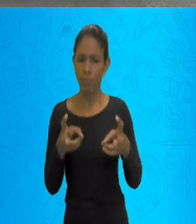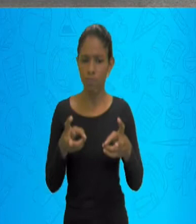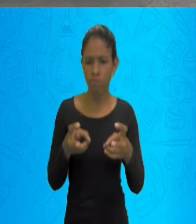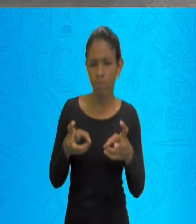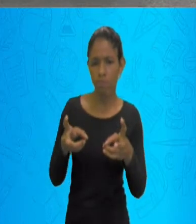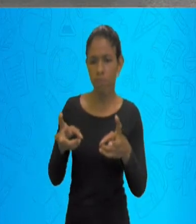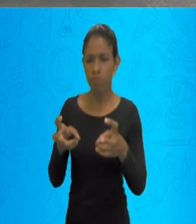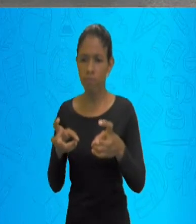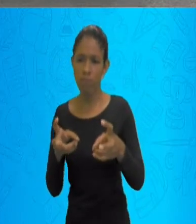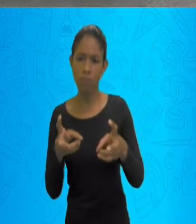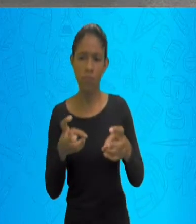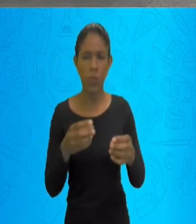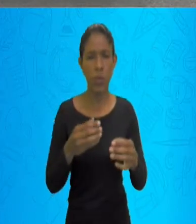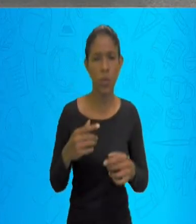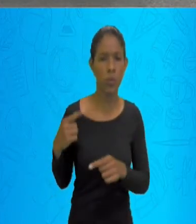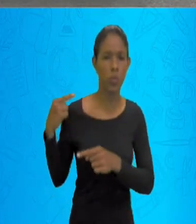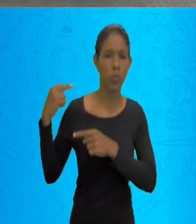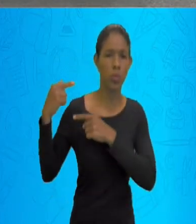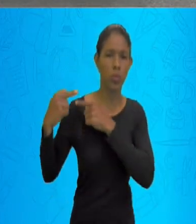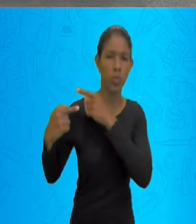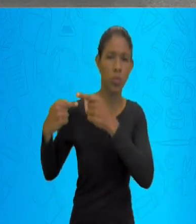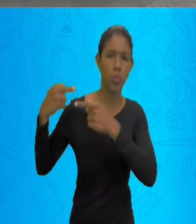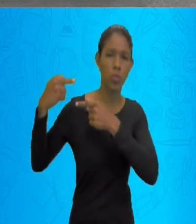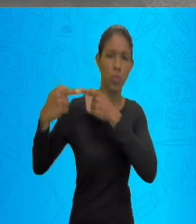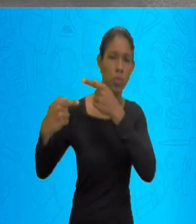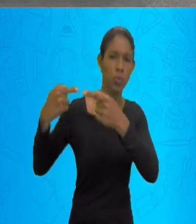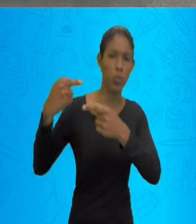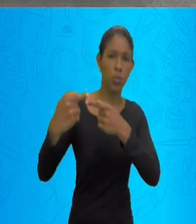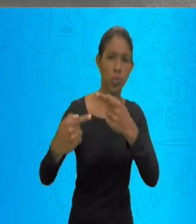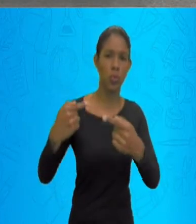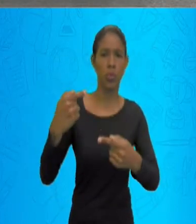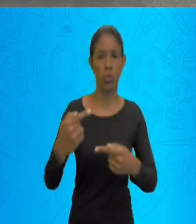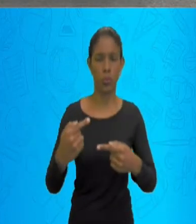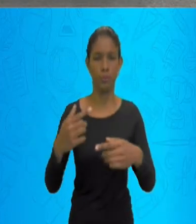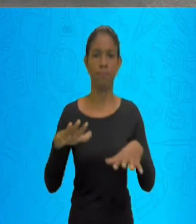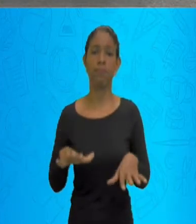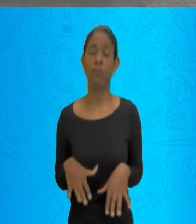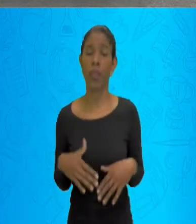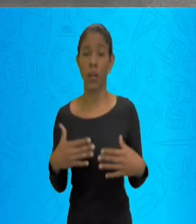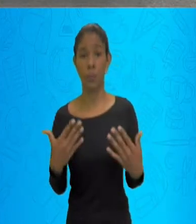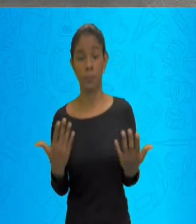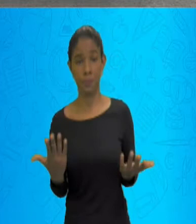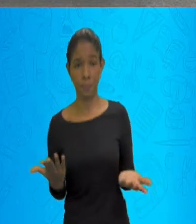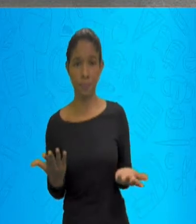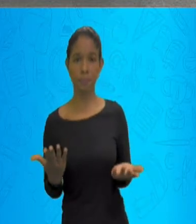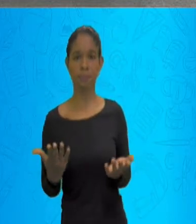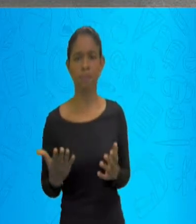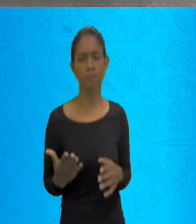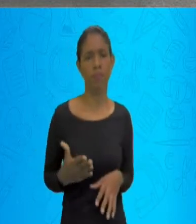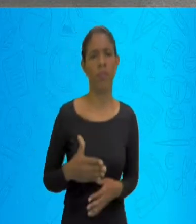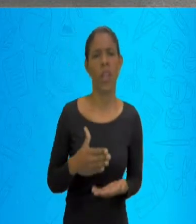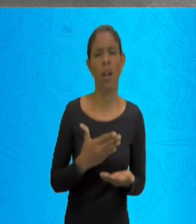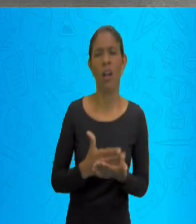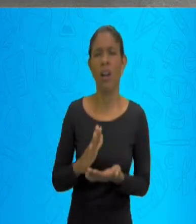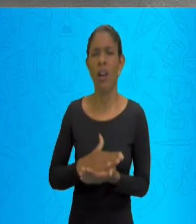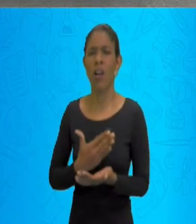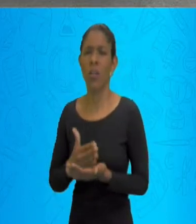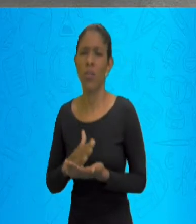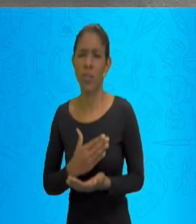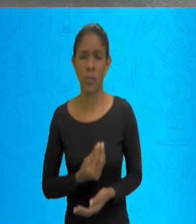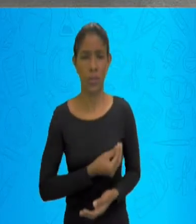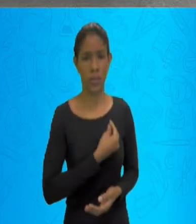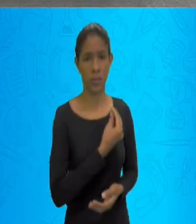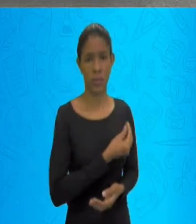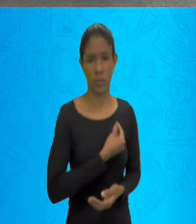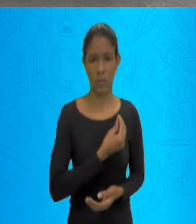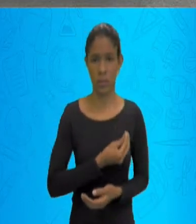dias, ao longo das suas gerações, né? Bom, alguns seres, eles vão